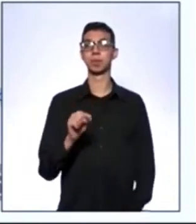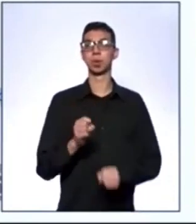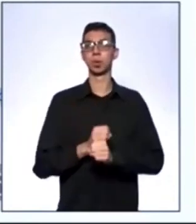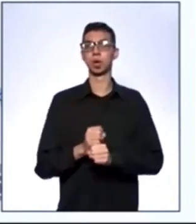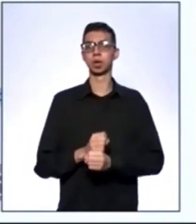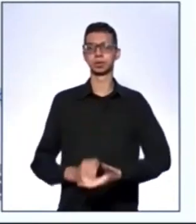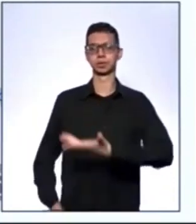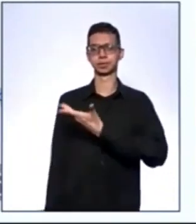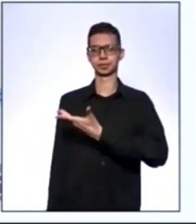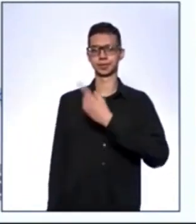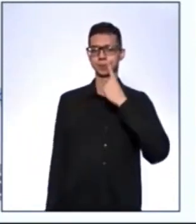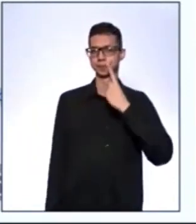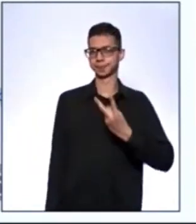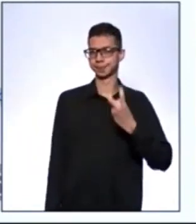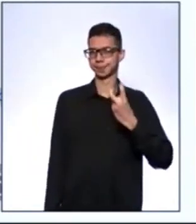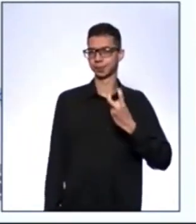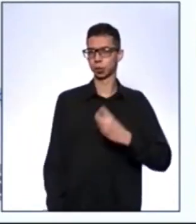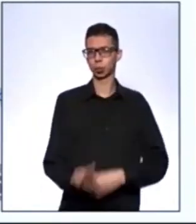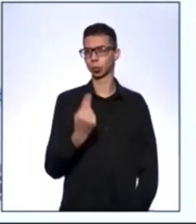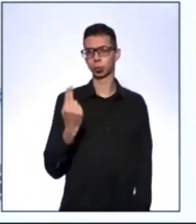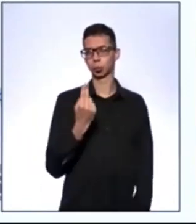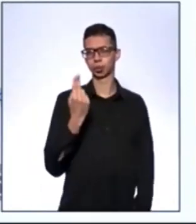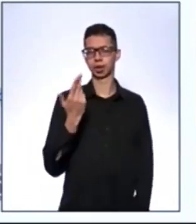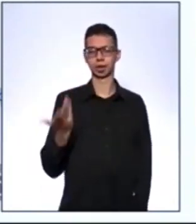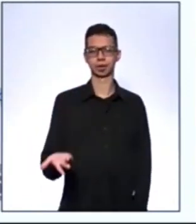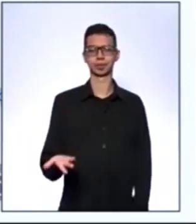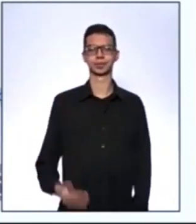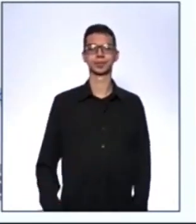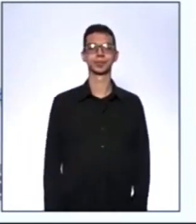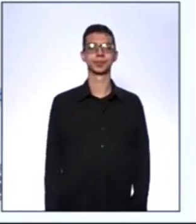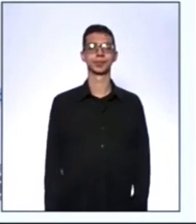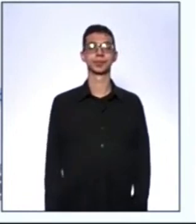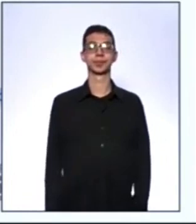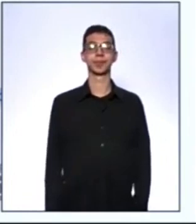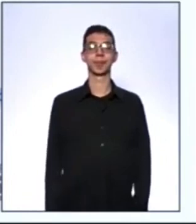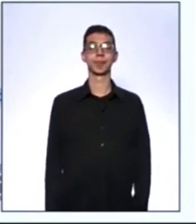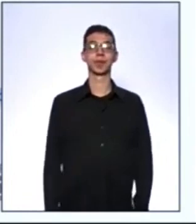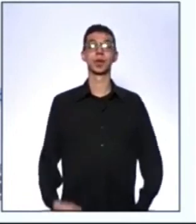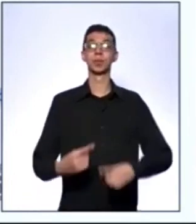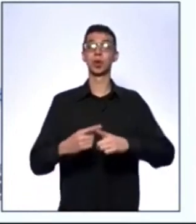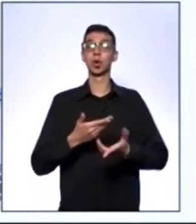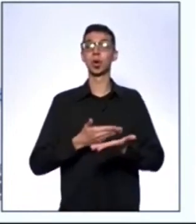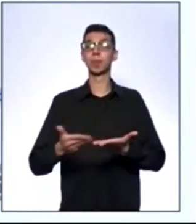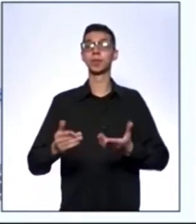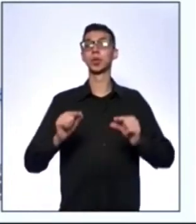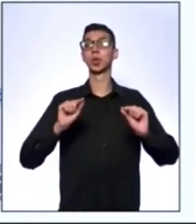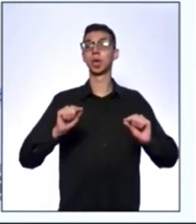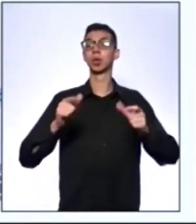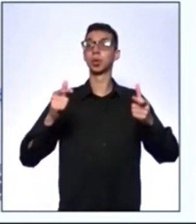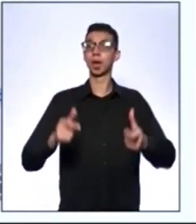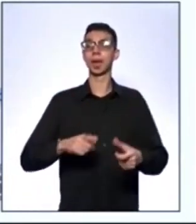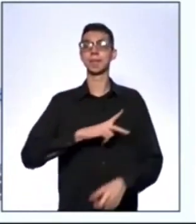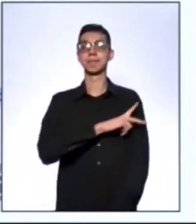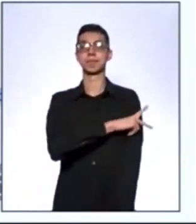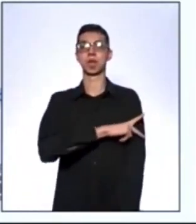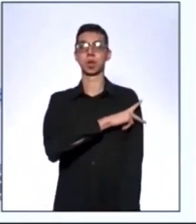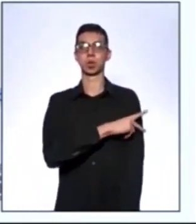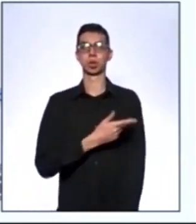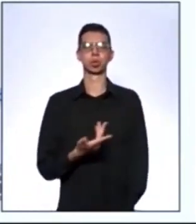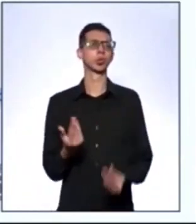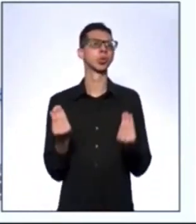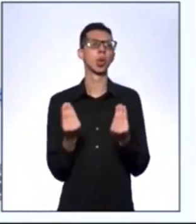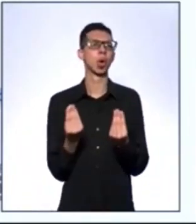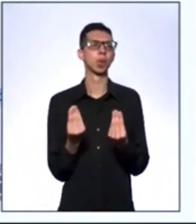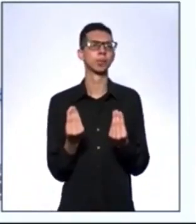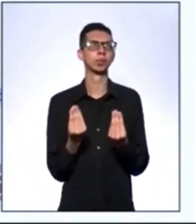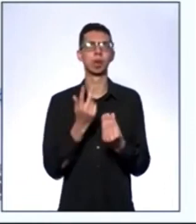dá, né? Torna inquestionável teorias que defendem que o povoamento da América começou no atual Piauí. Como assim, né? Mas o Piauí estava